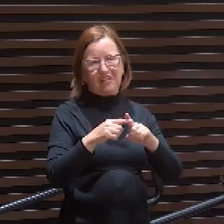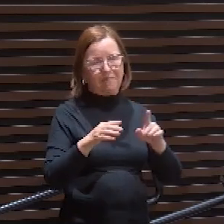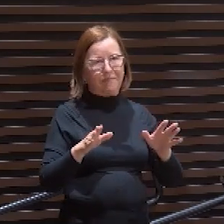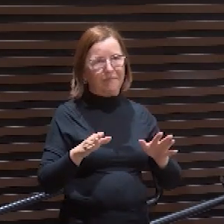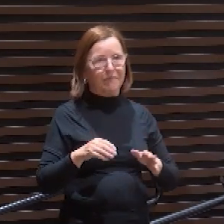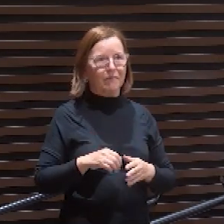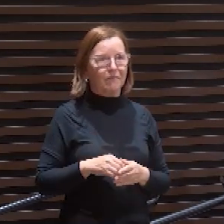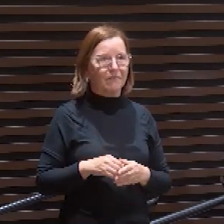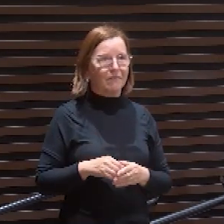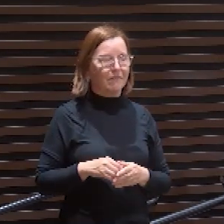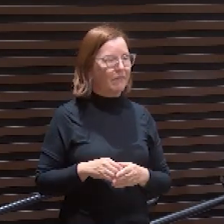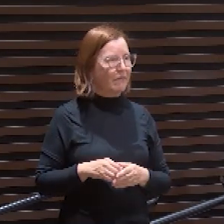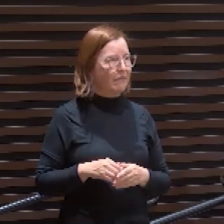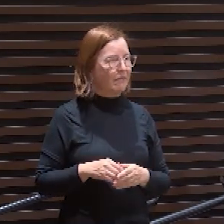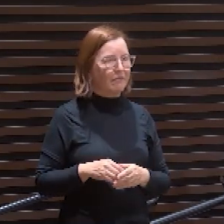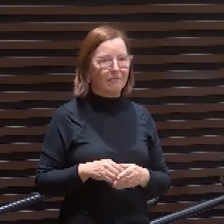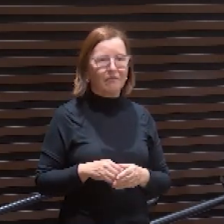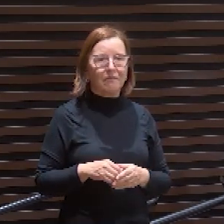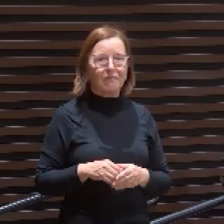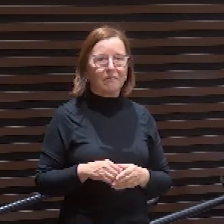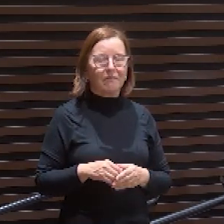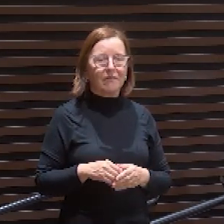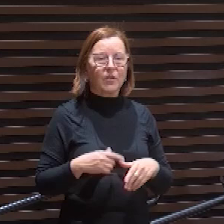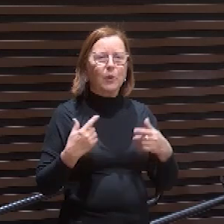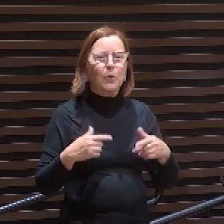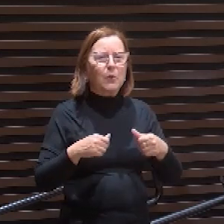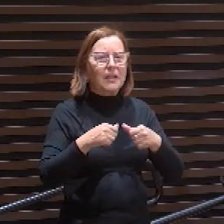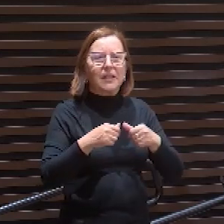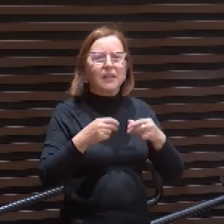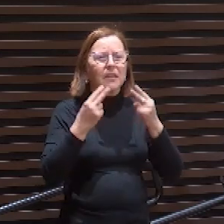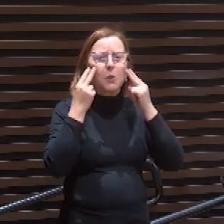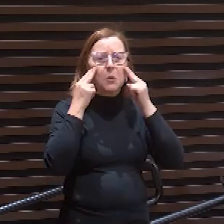E que dê o testemunho.